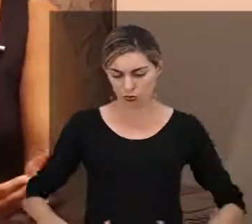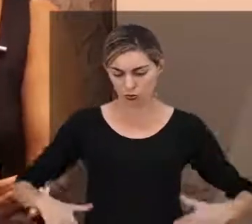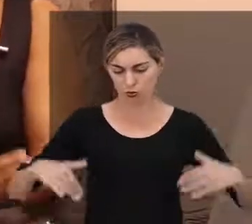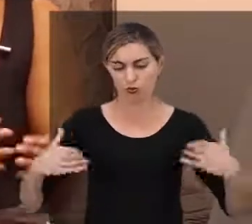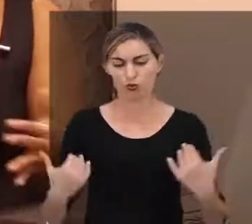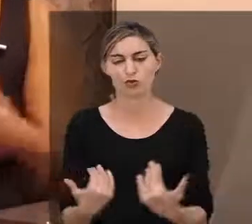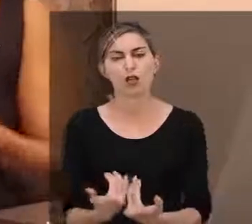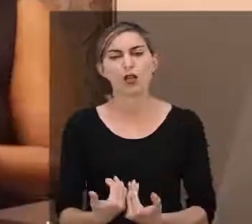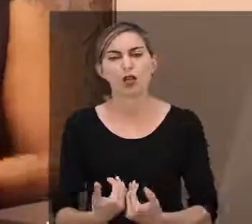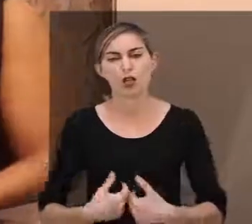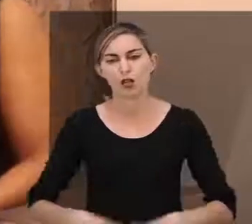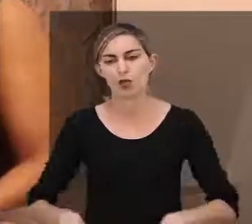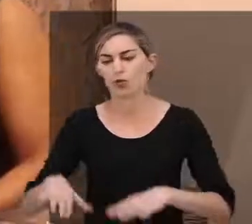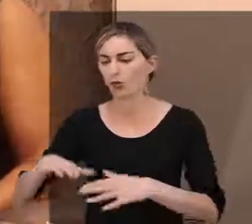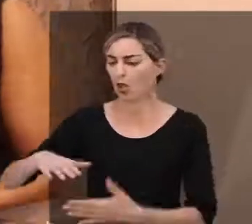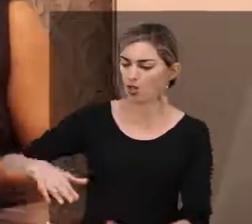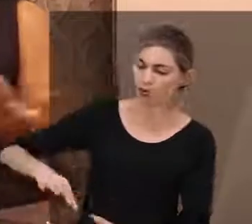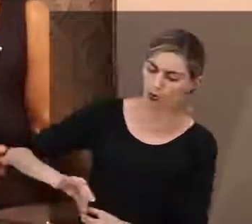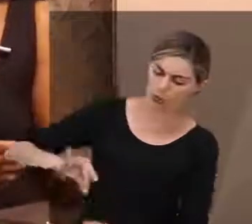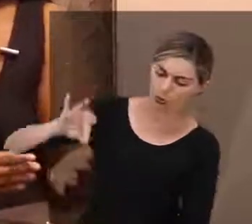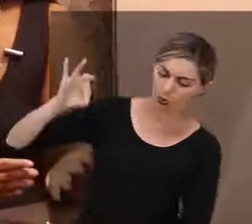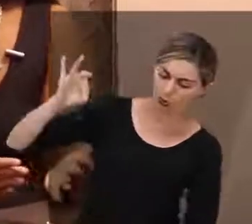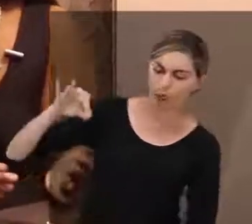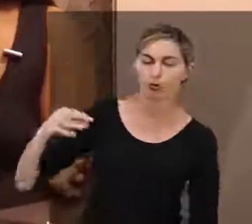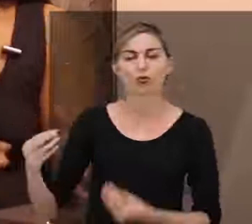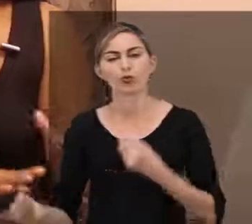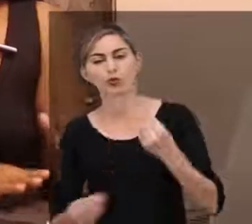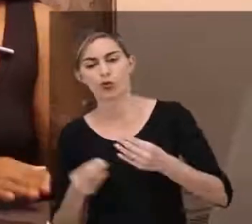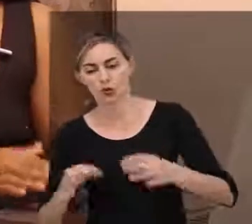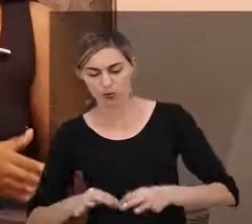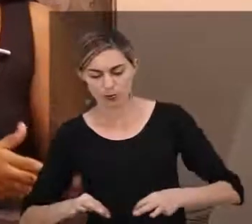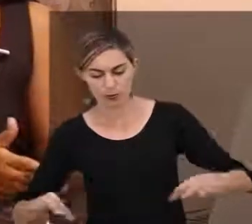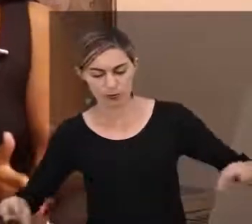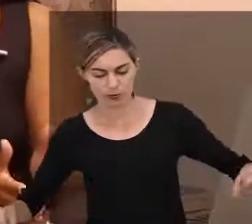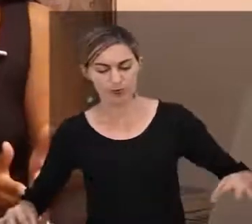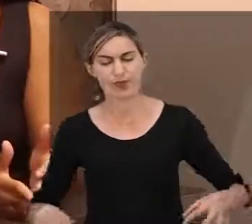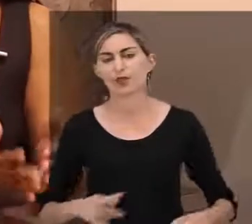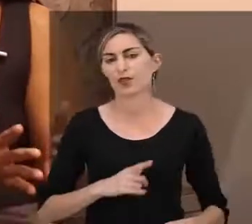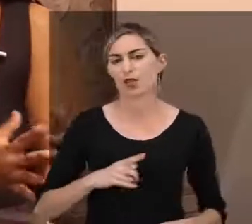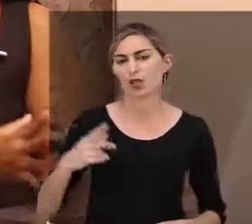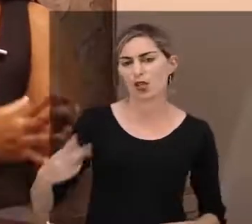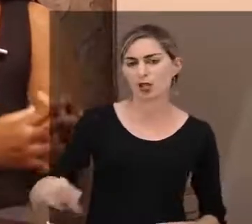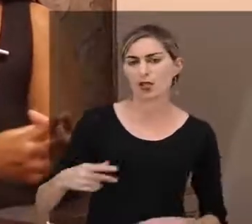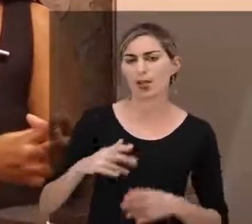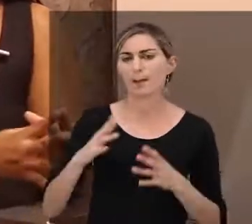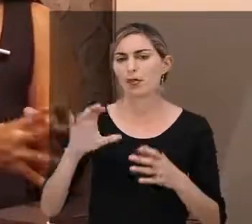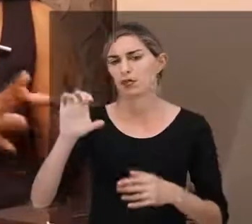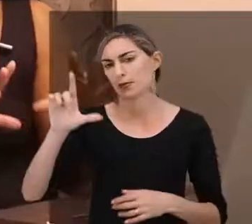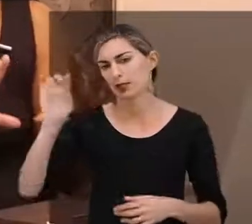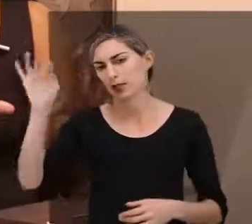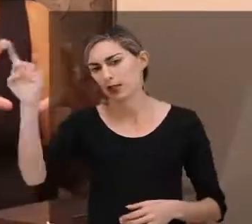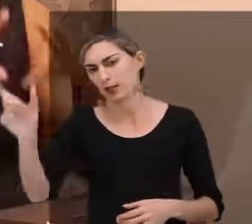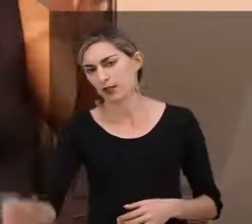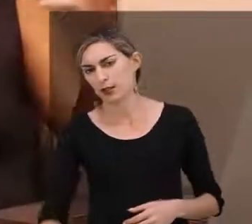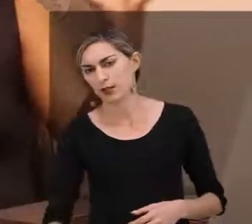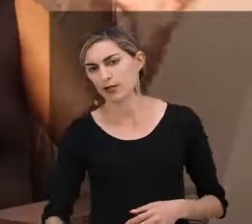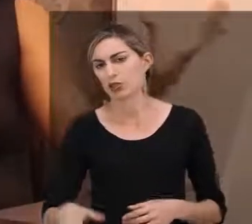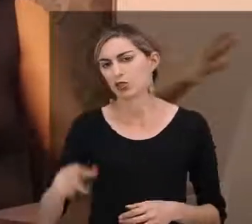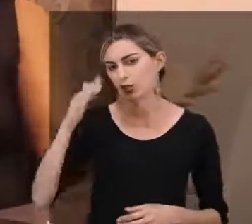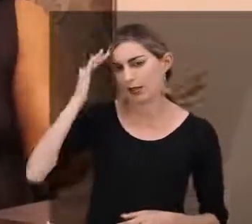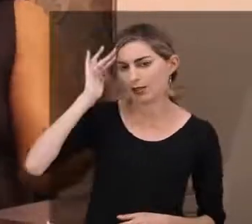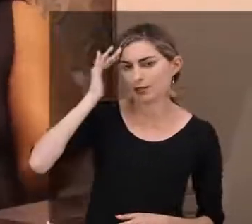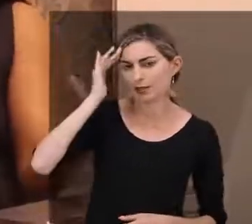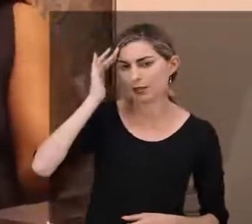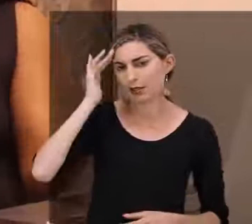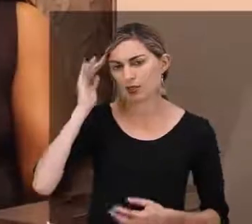pretendo um jarro. Qual a altura daquele jarro? Como é aquele jarro? Não digo nem que vai ser aquele, mas para o cliente já